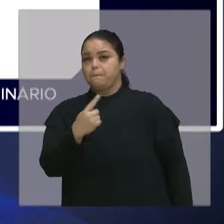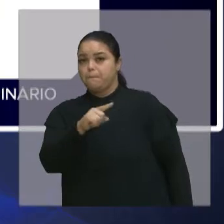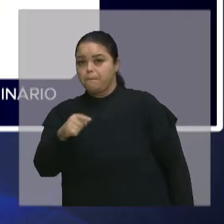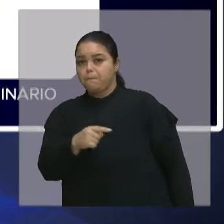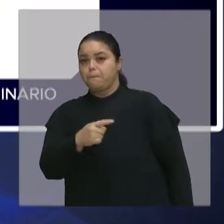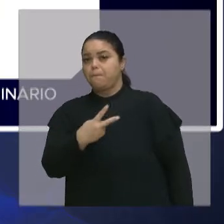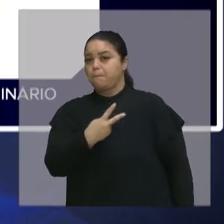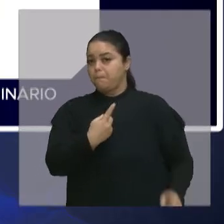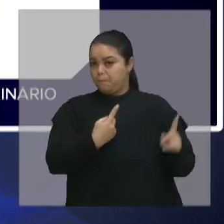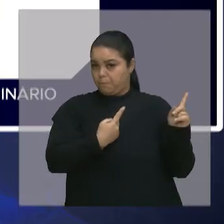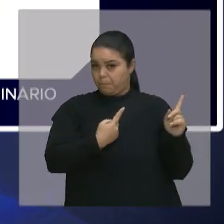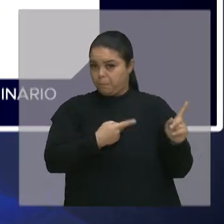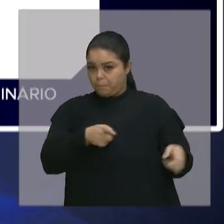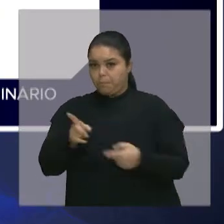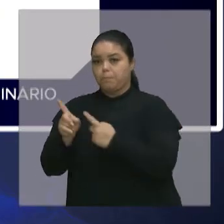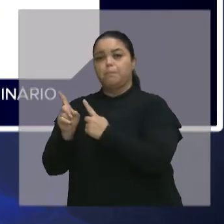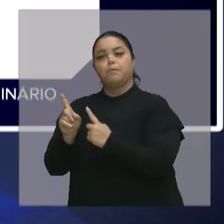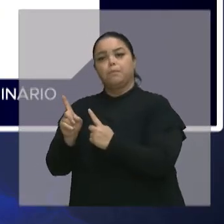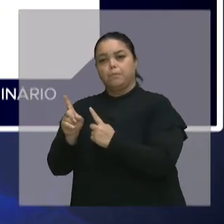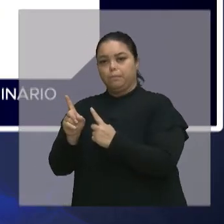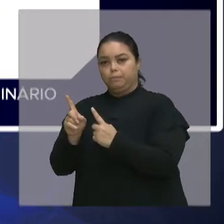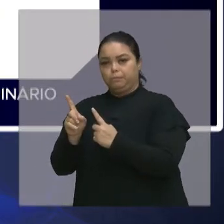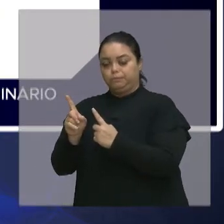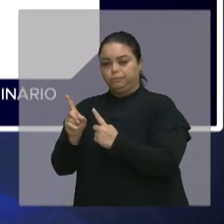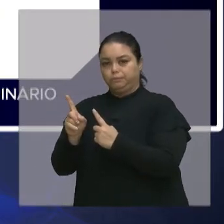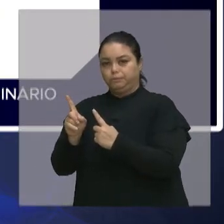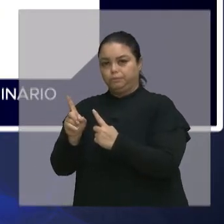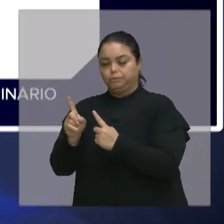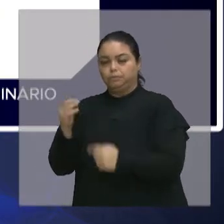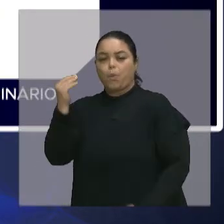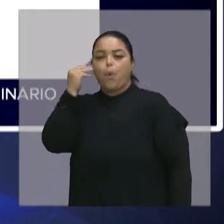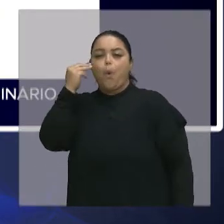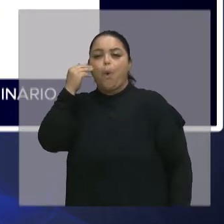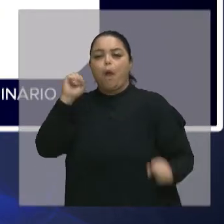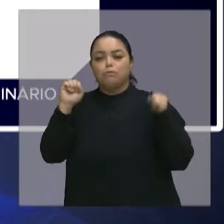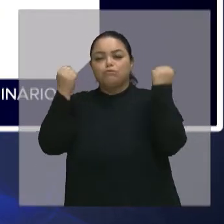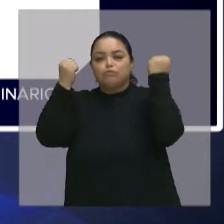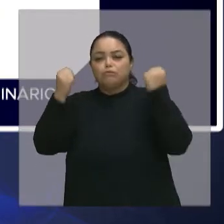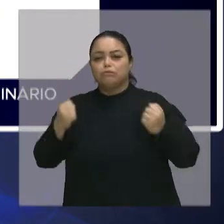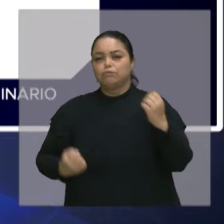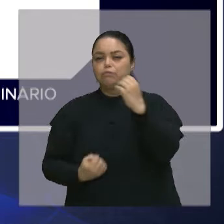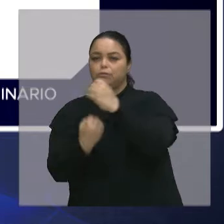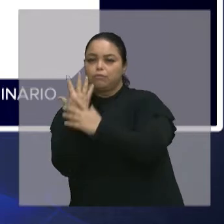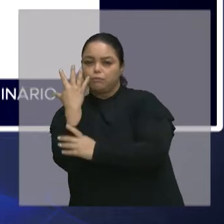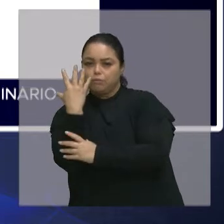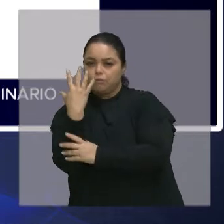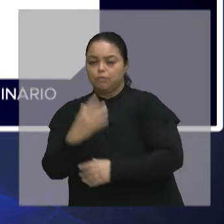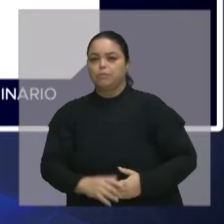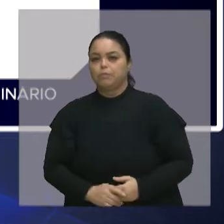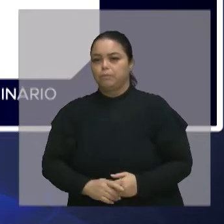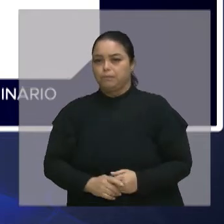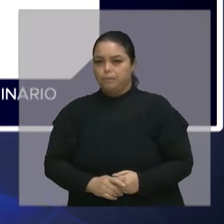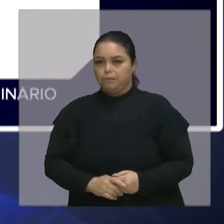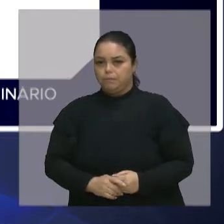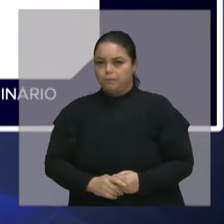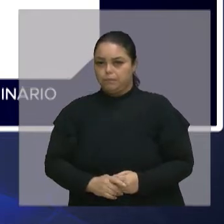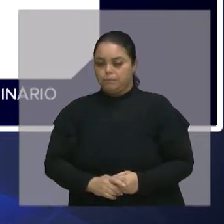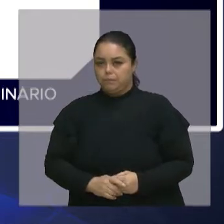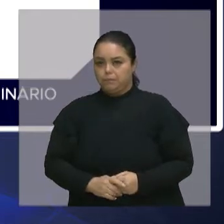11/2021, de autoria do vereador Marcão da Academia. Altera a lei complementar